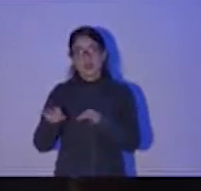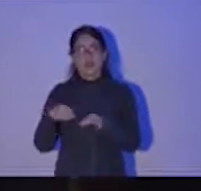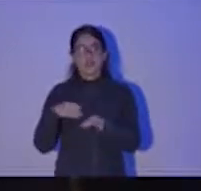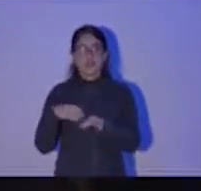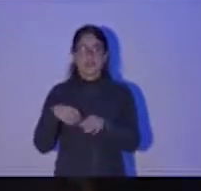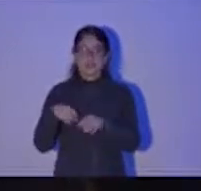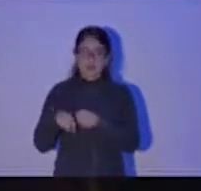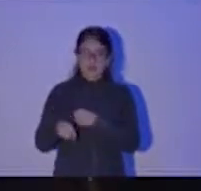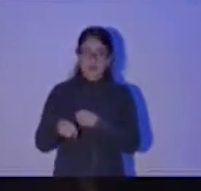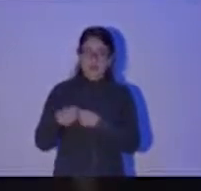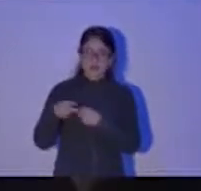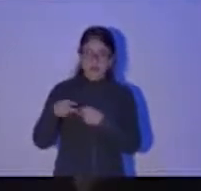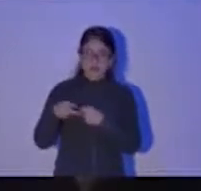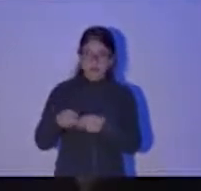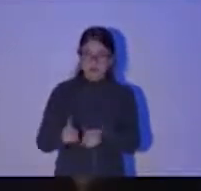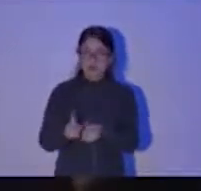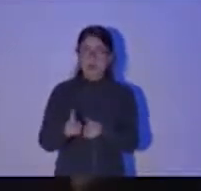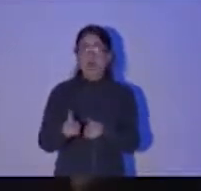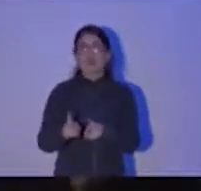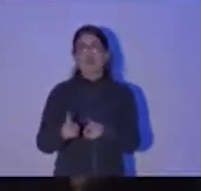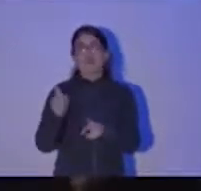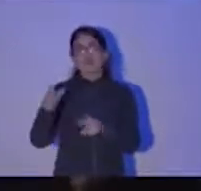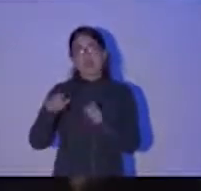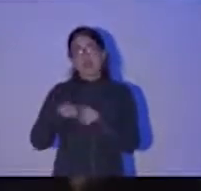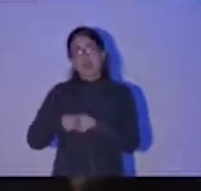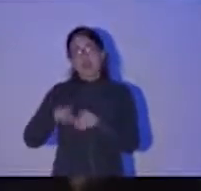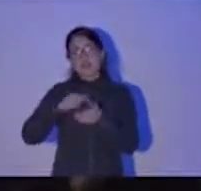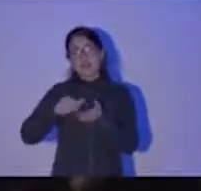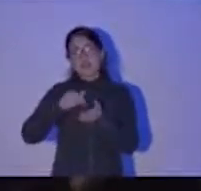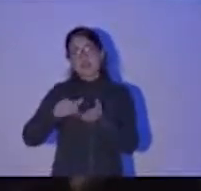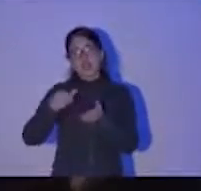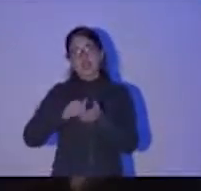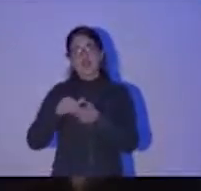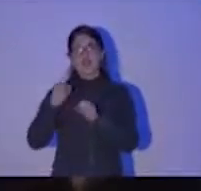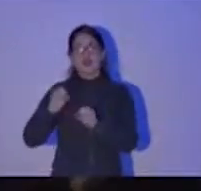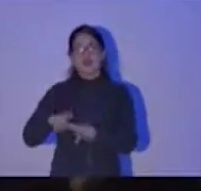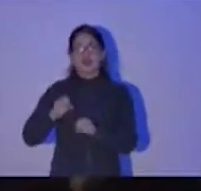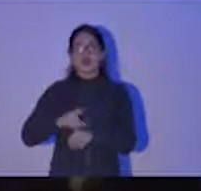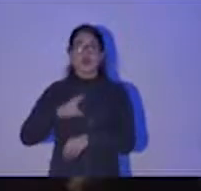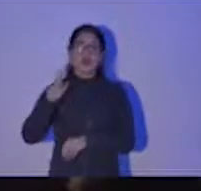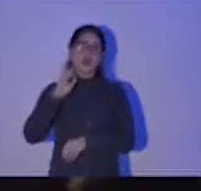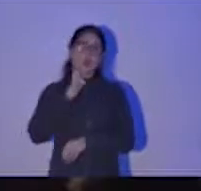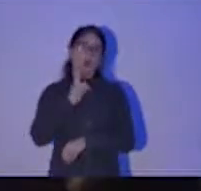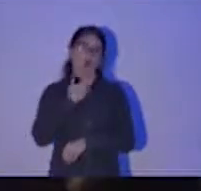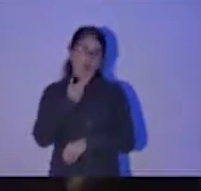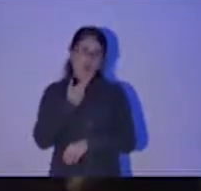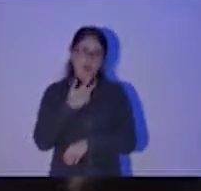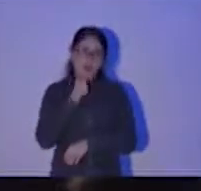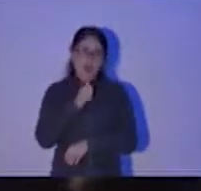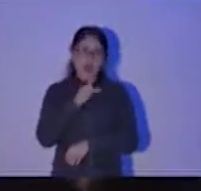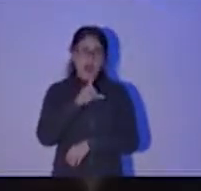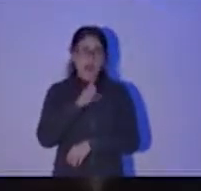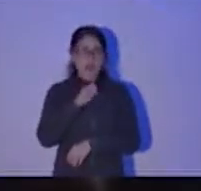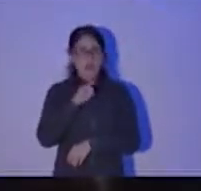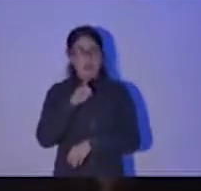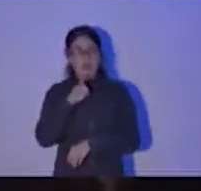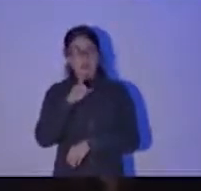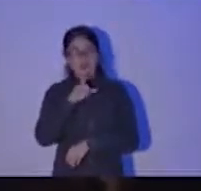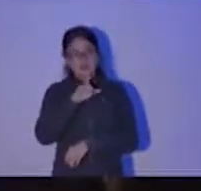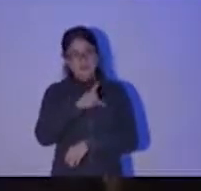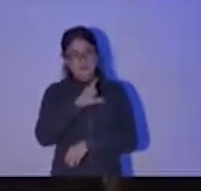e secretária de Educação de Roraima. Venha ao palco, bem-vinda, Leila Perussolo.